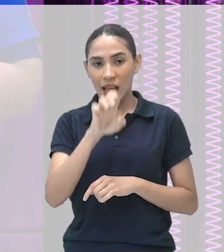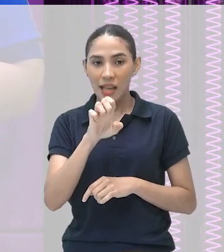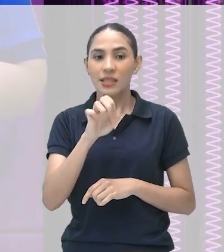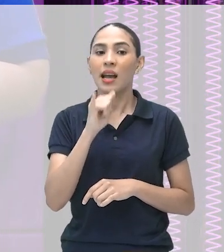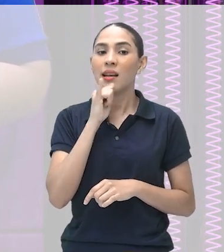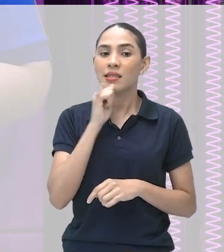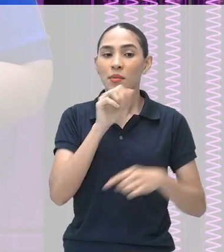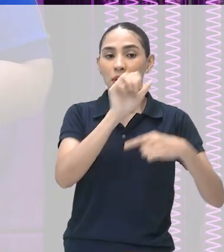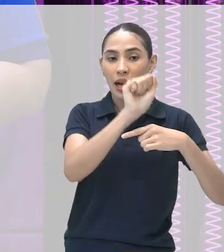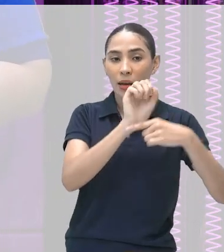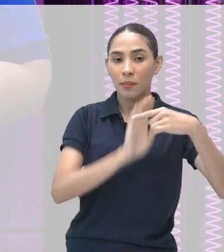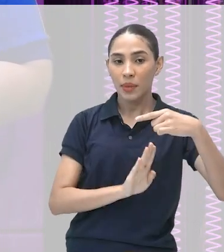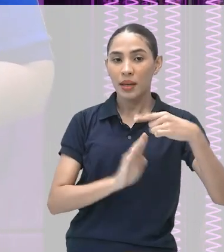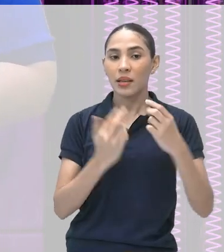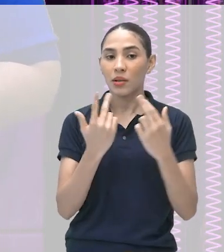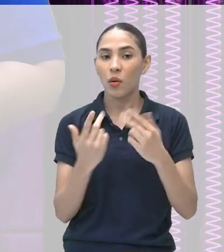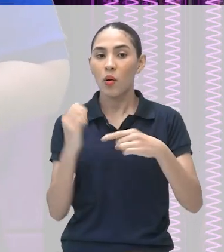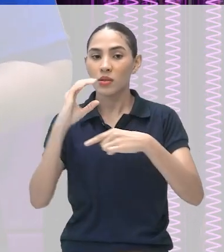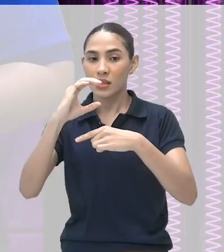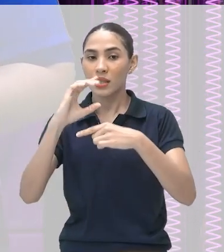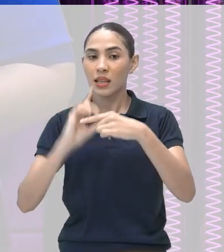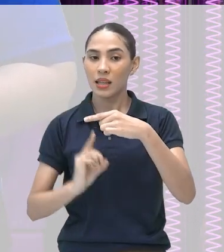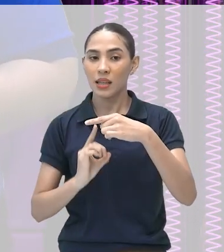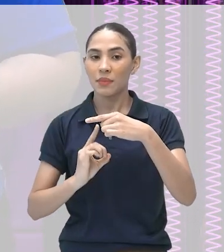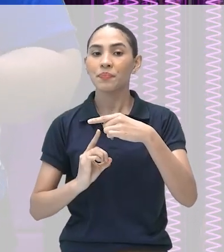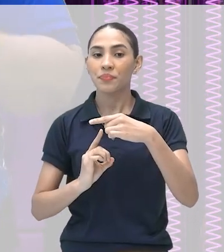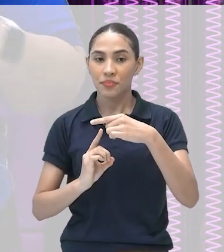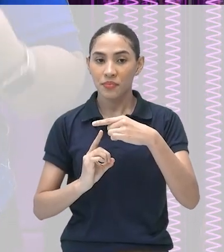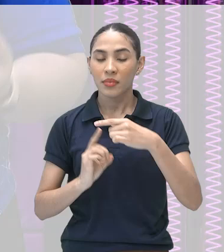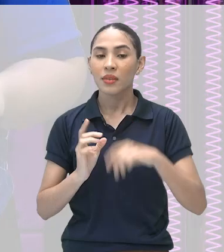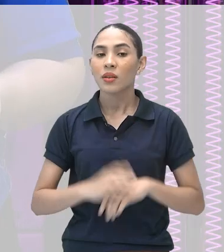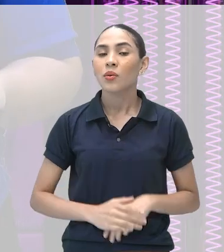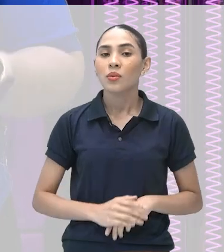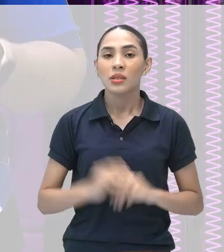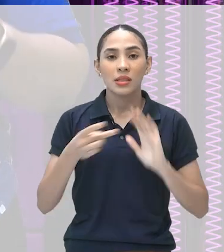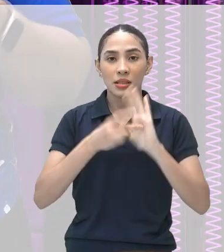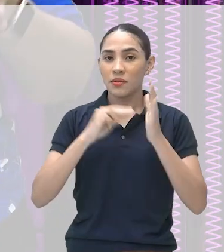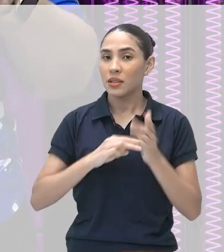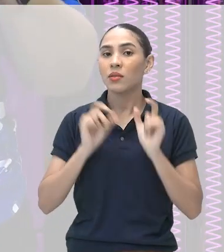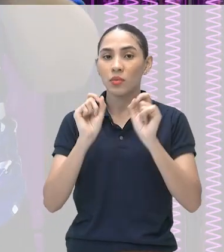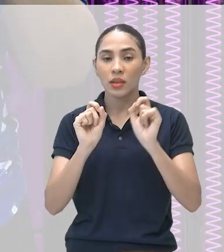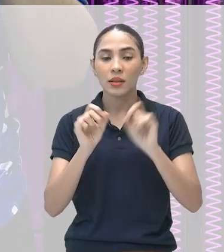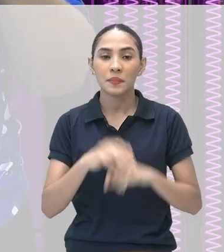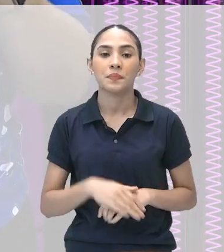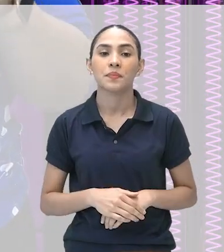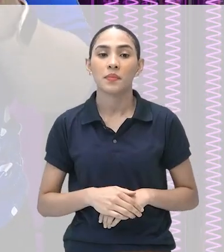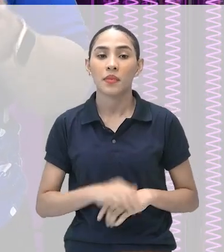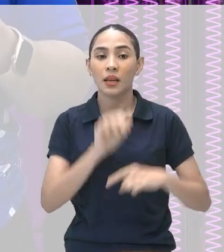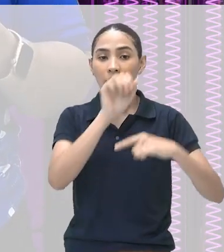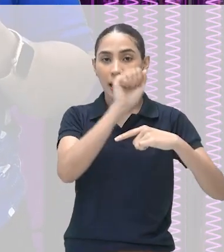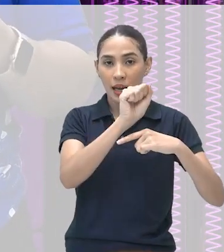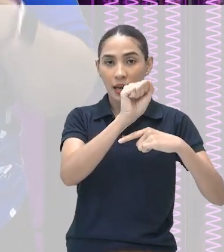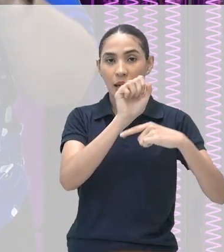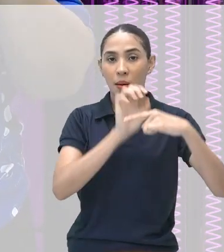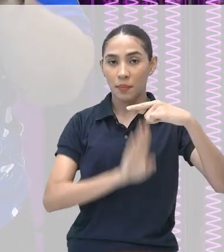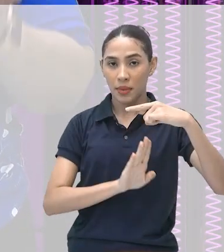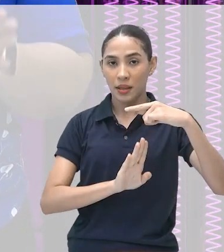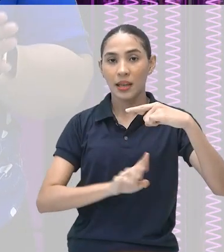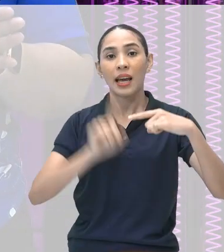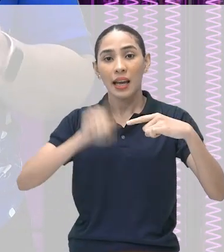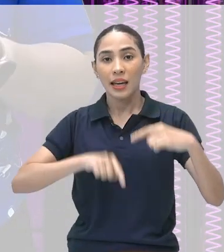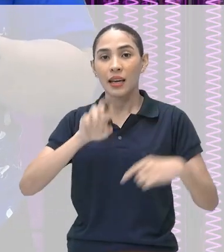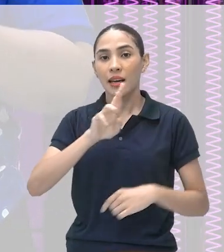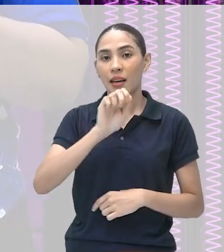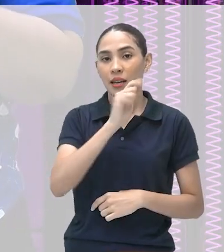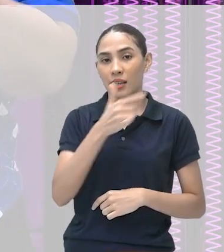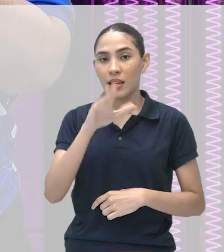aqui A sobre B igual a C sobre D. O que é isso? Significa que A sobre B é uma